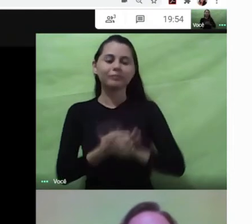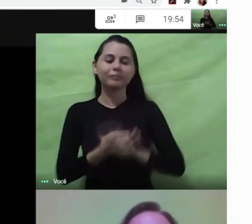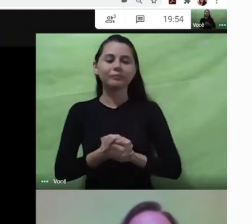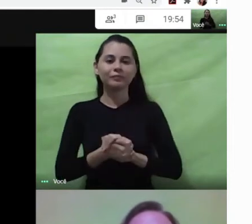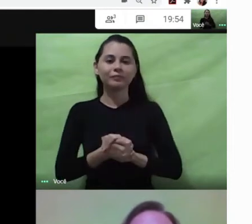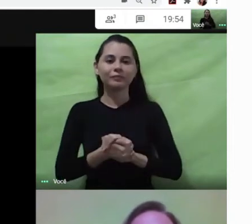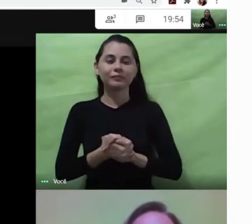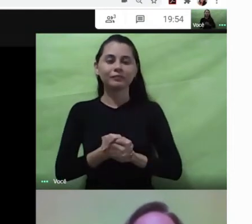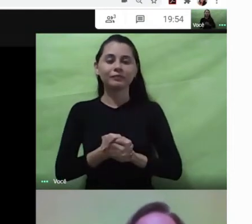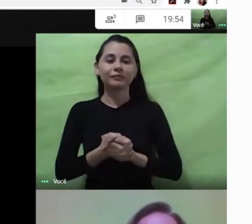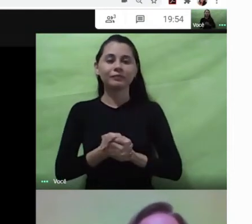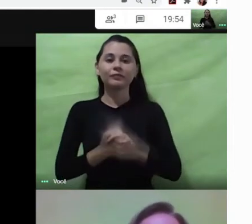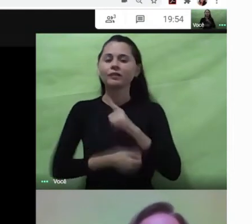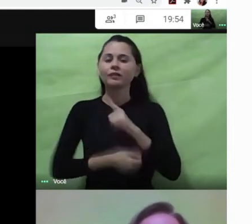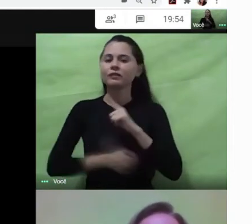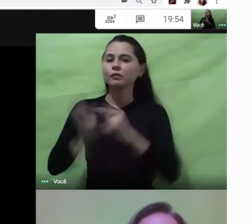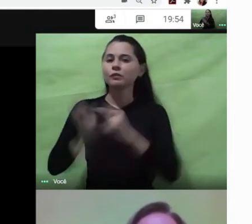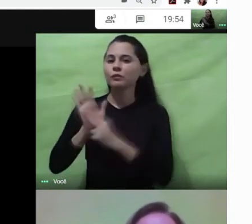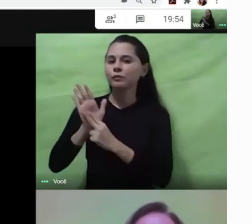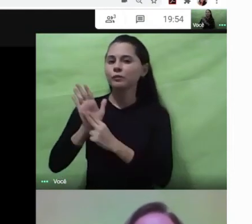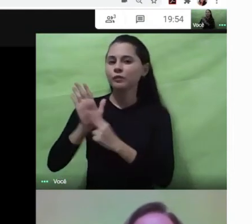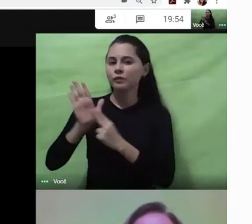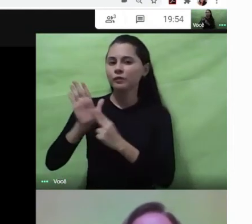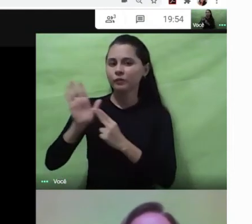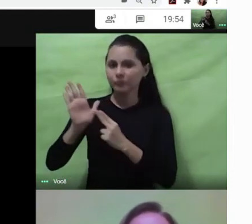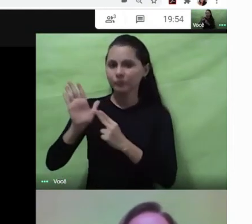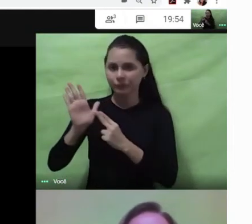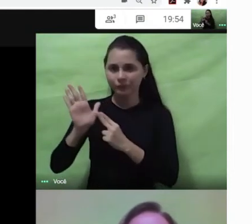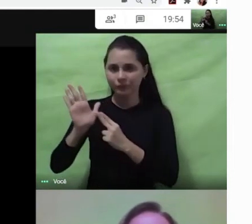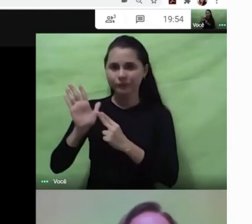Tivemos como referências